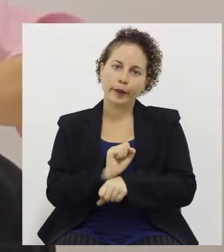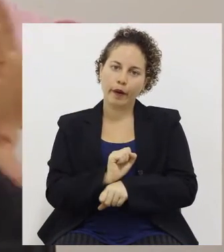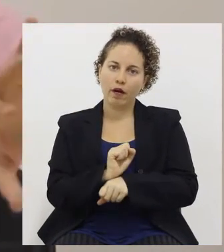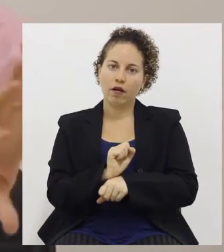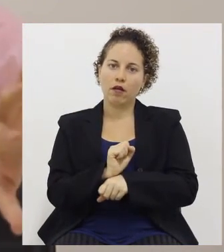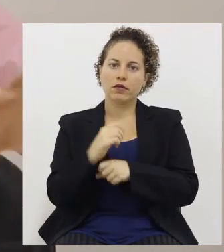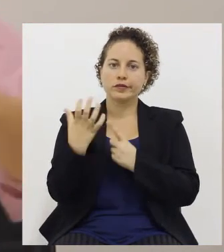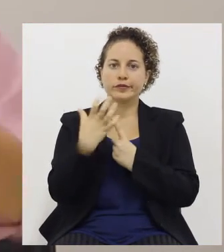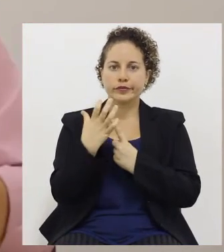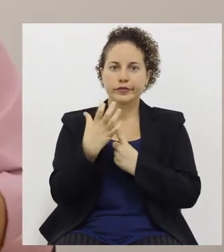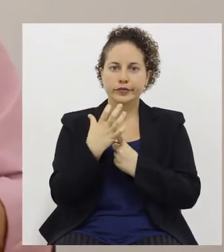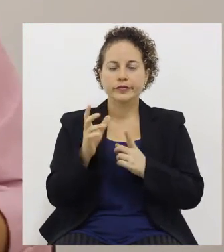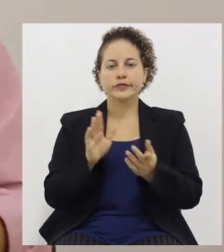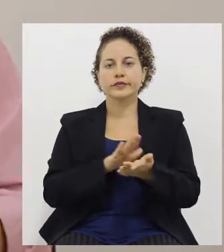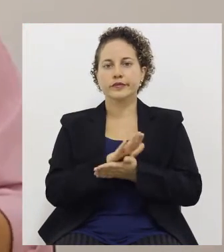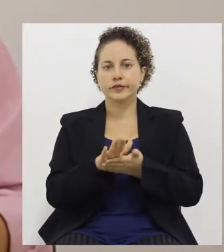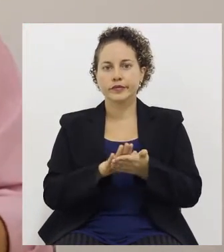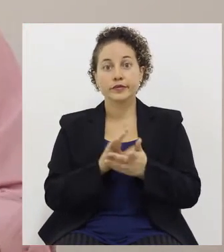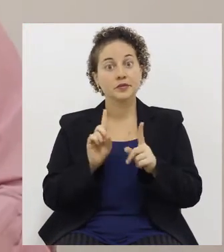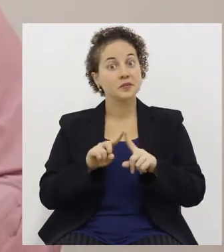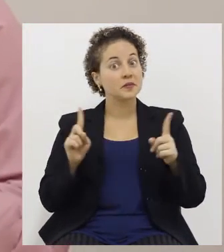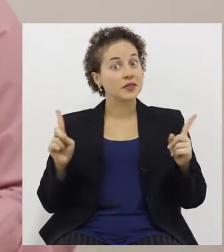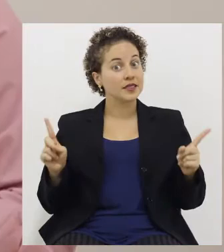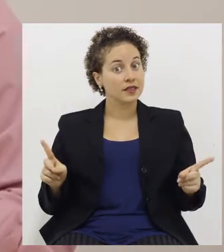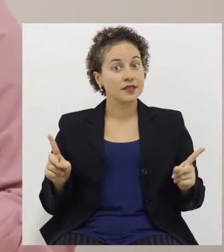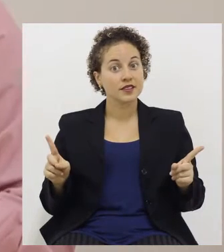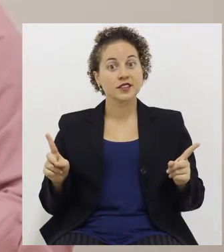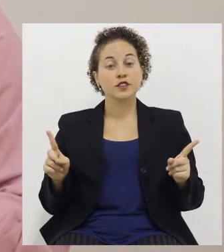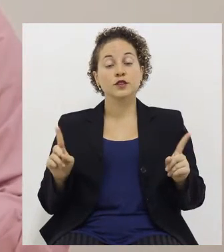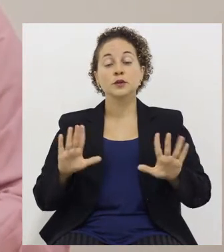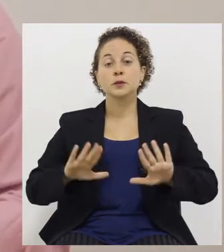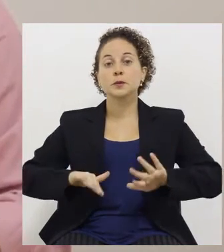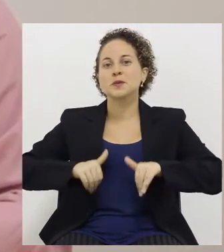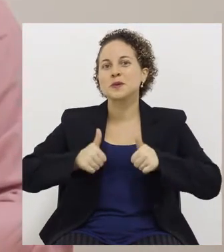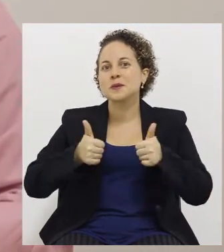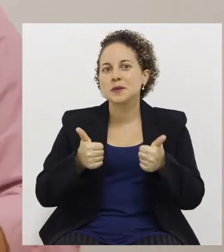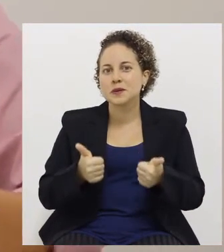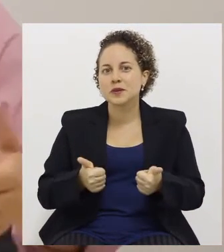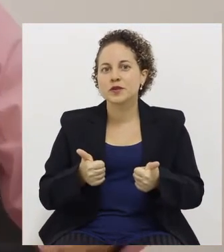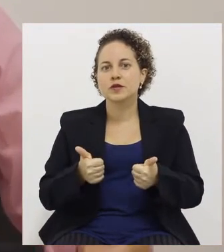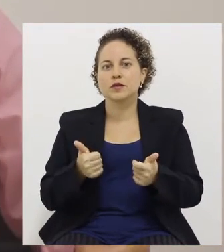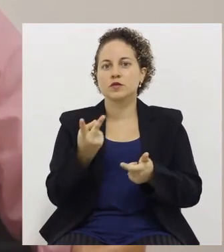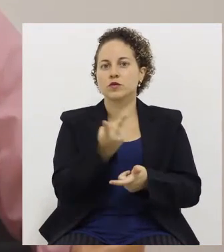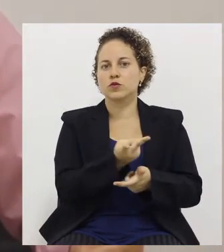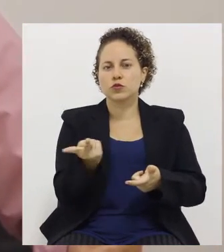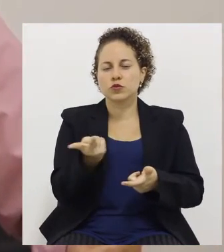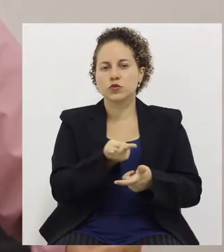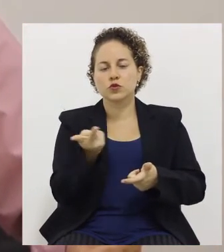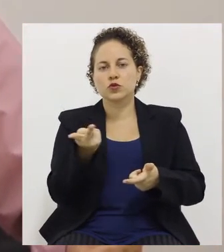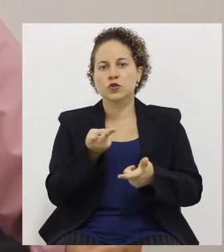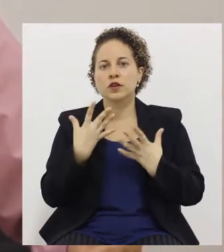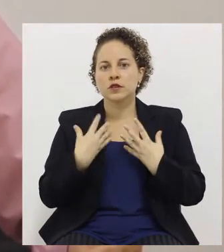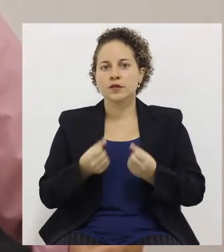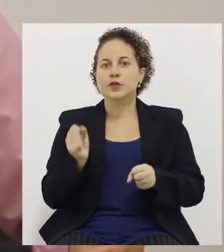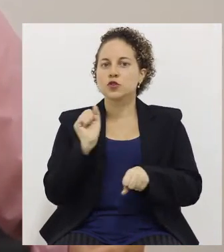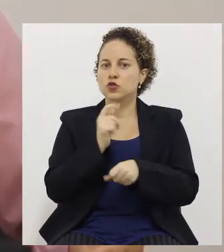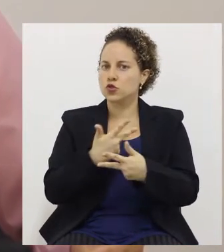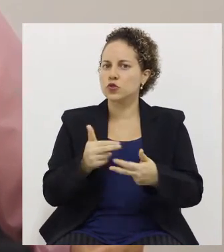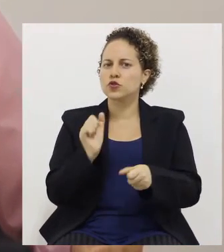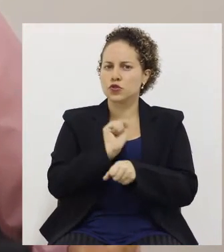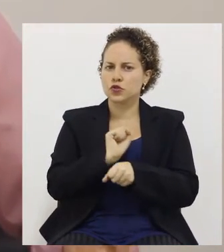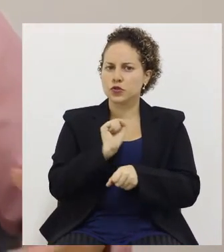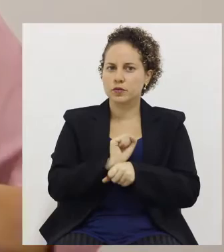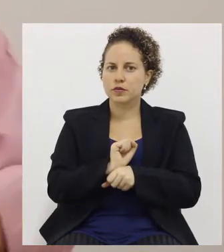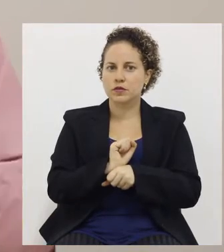ela dominasse, né? Se ela manipulasse. Mas o melhor seria que cada parte, de algum modo, recebesse aquilo que